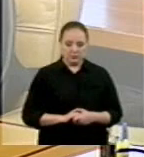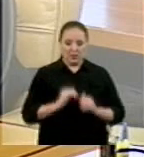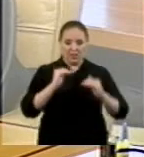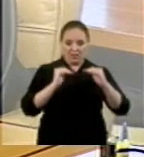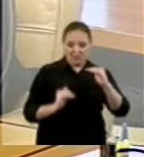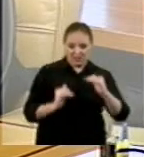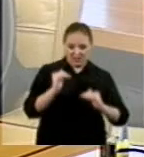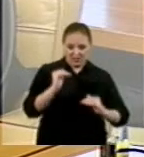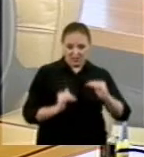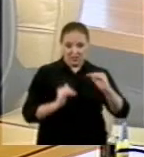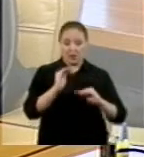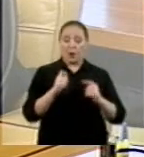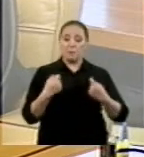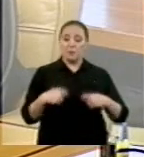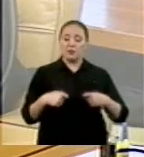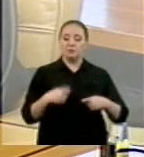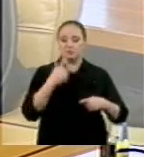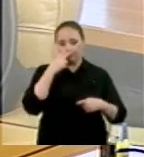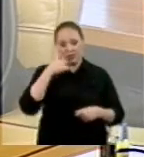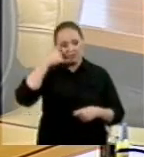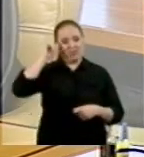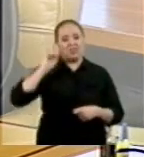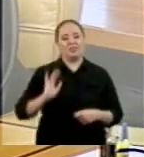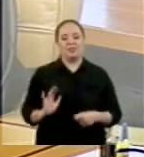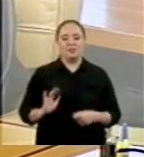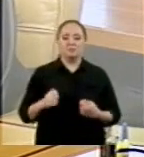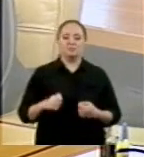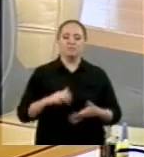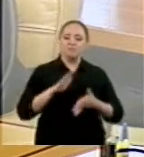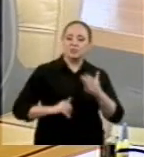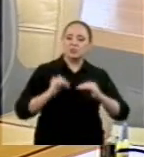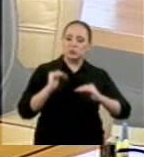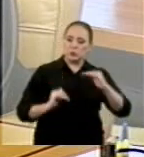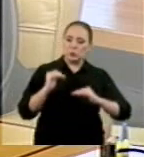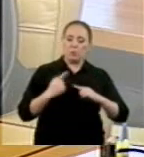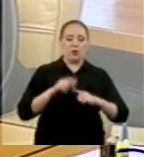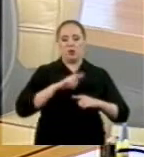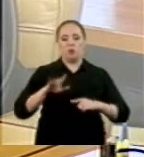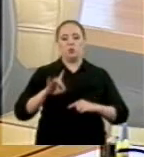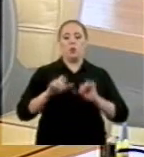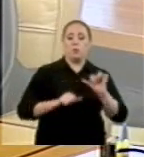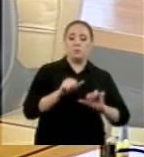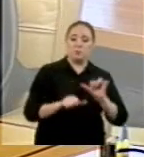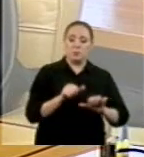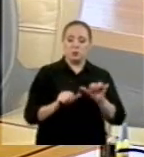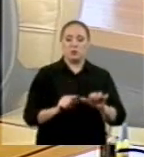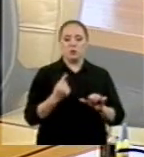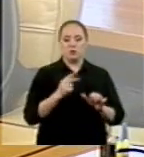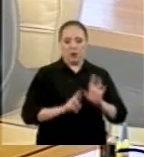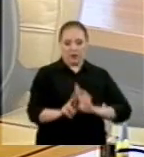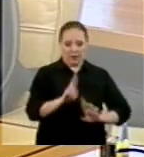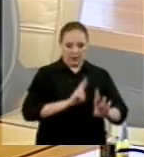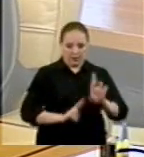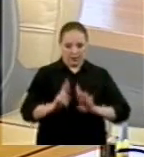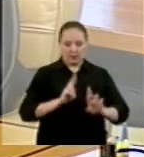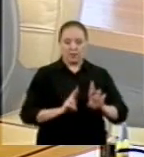desigualdades, aduziu, devem ser combatidas e rechaçadas, porque não somente alteram uma relação que deveria